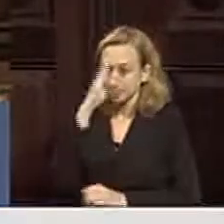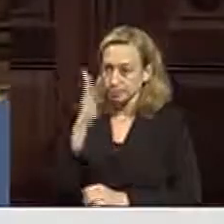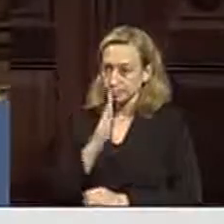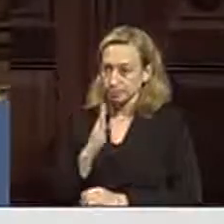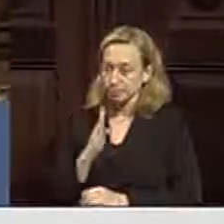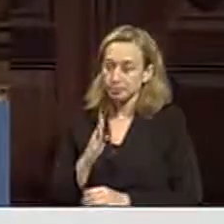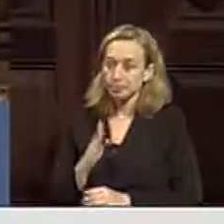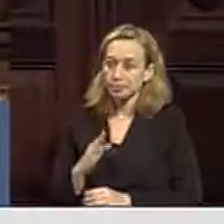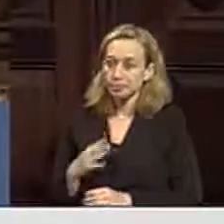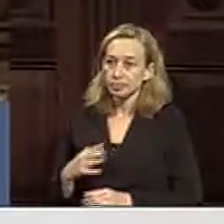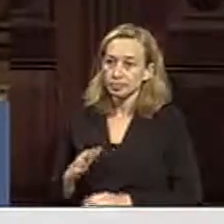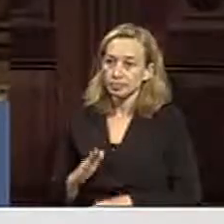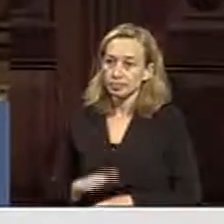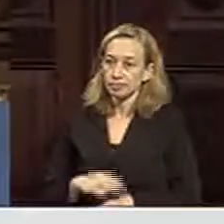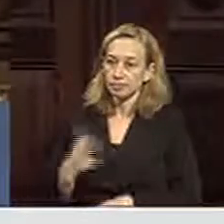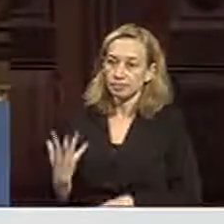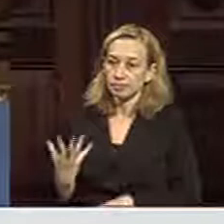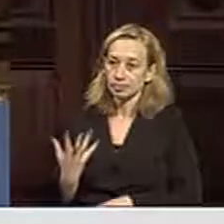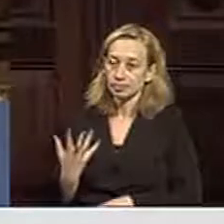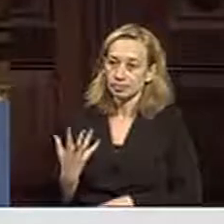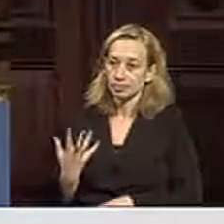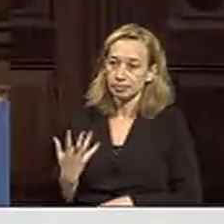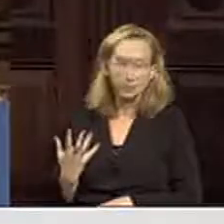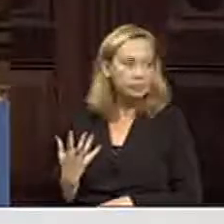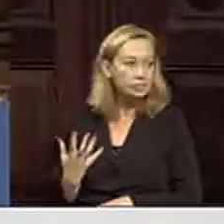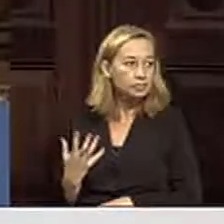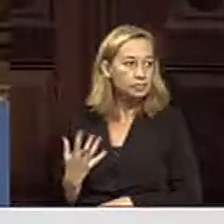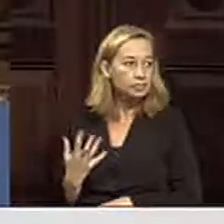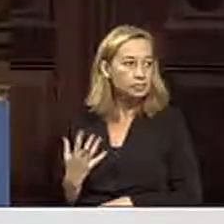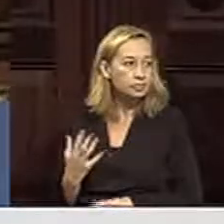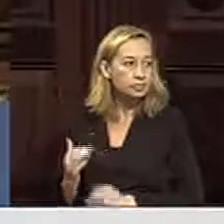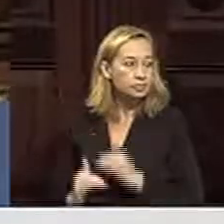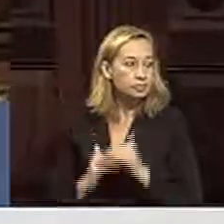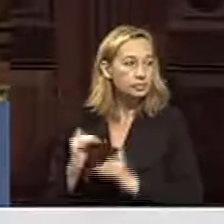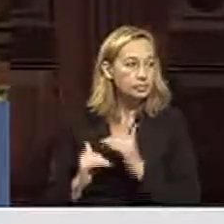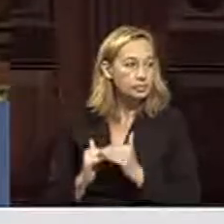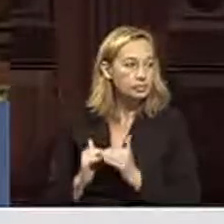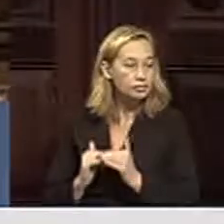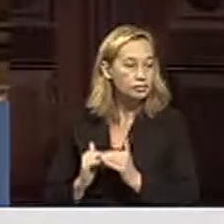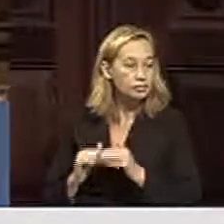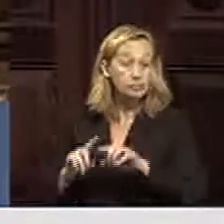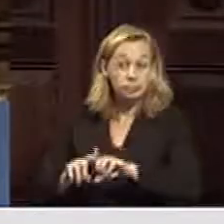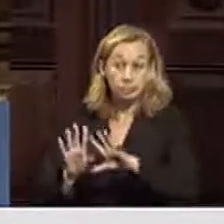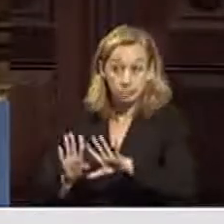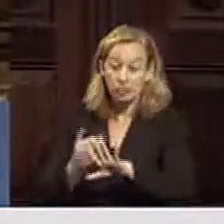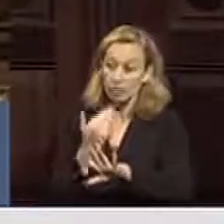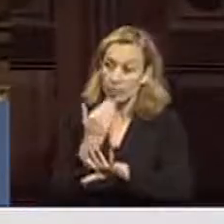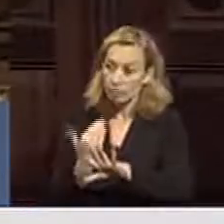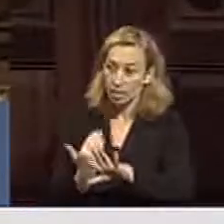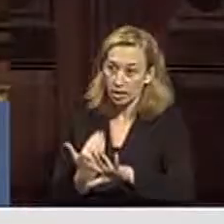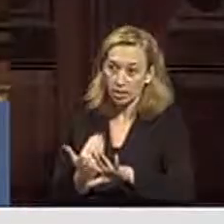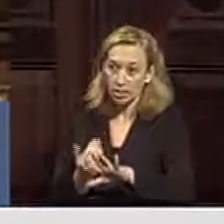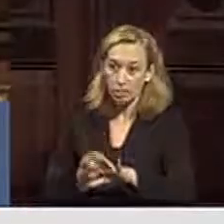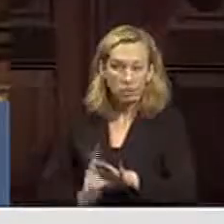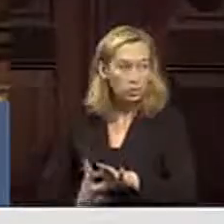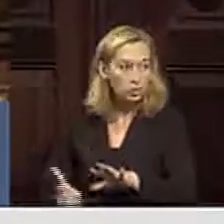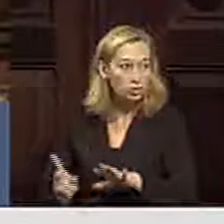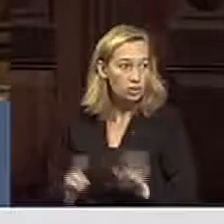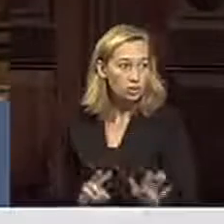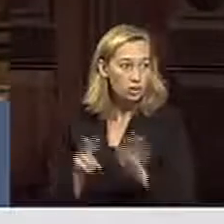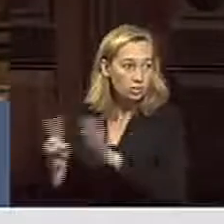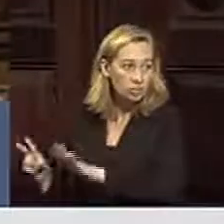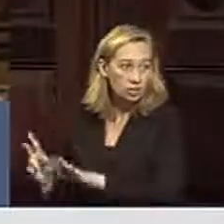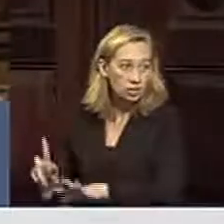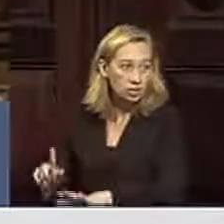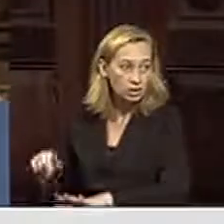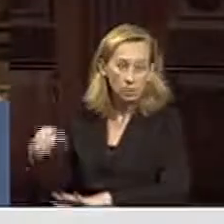mundo. Eu peço ao presidente dessa casa, deputado André Siciliano, que mantenha na semana que vem em pauta